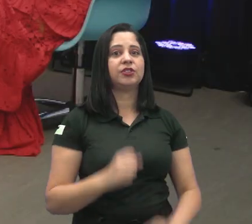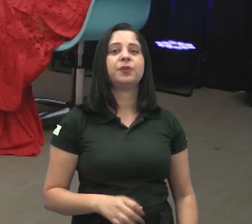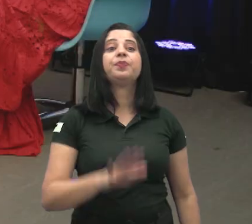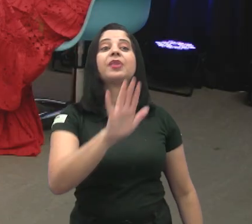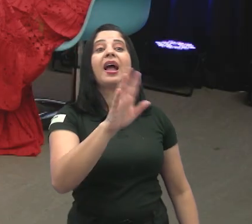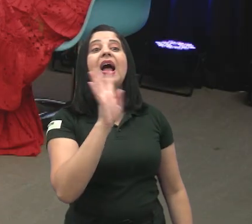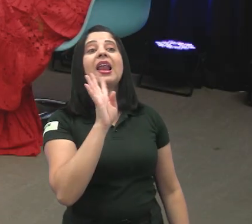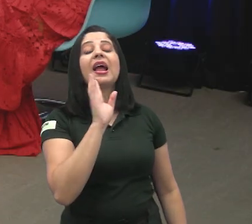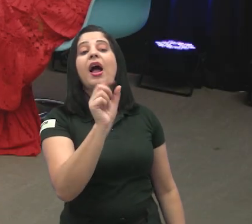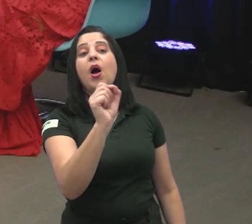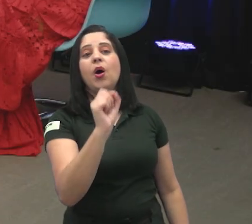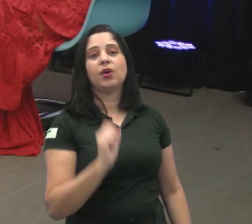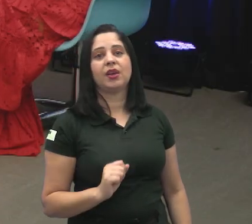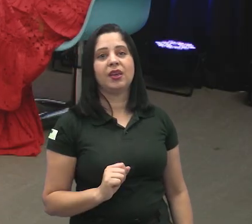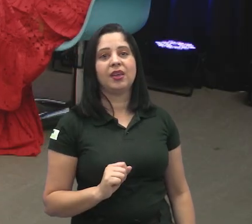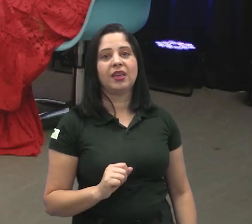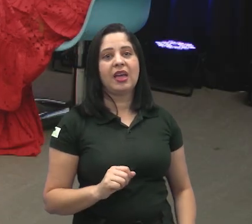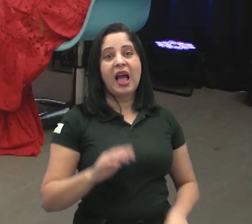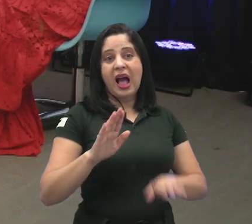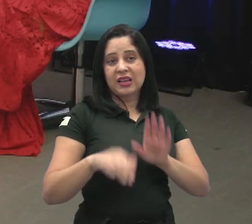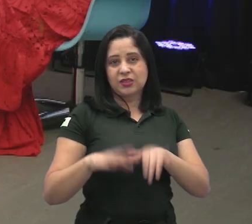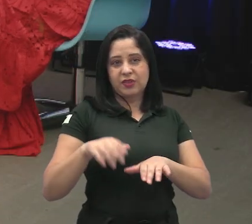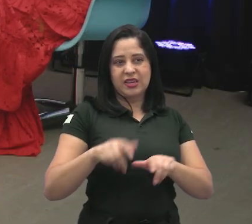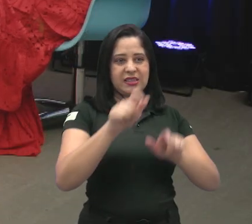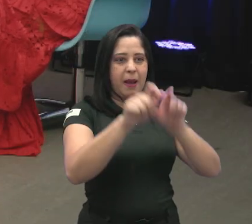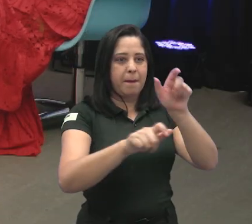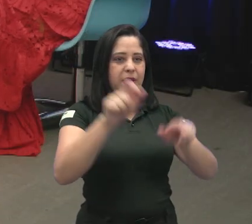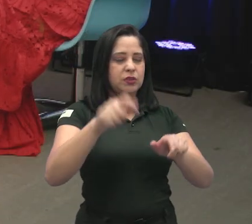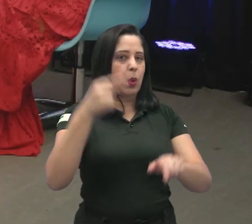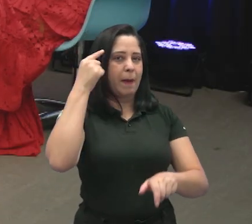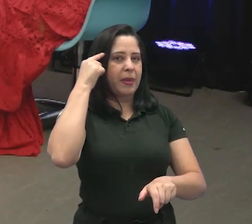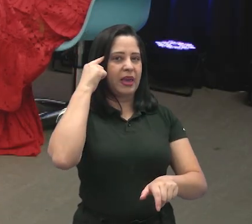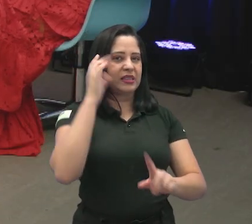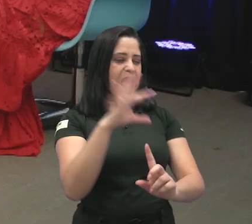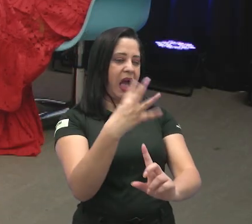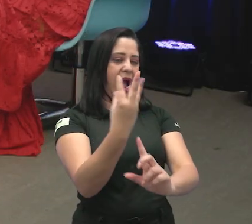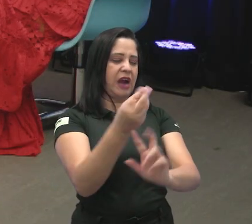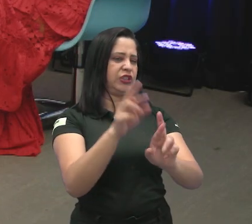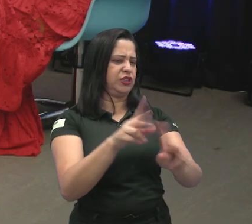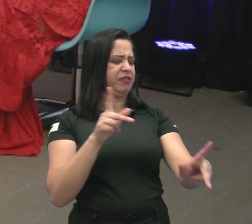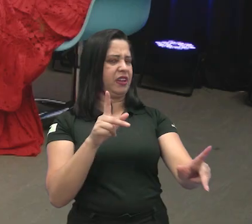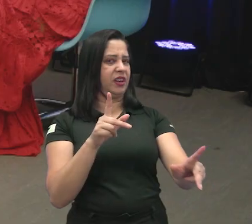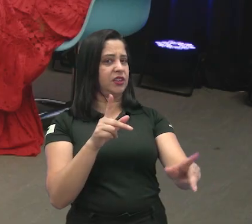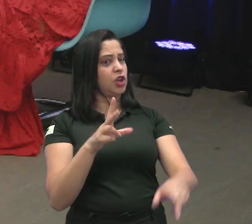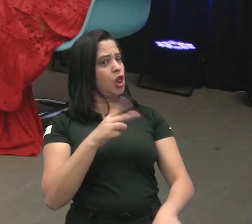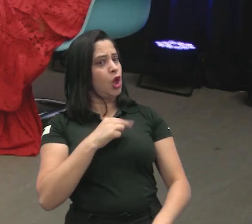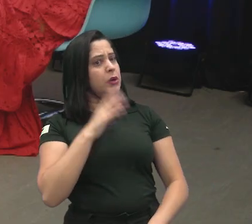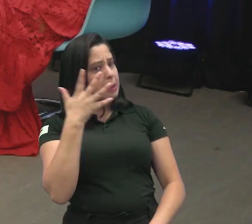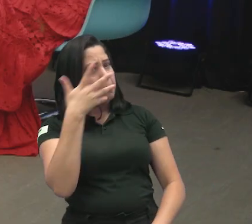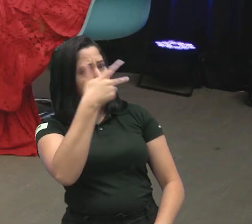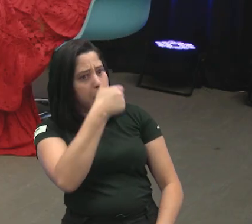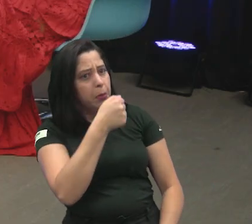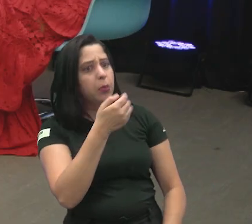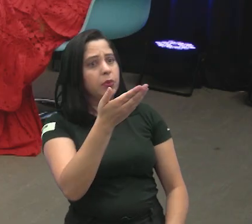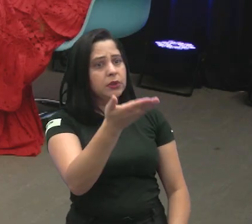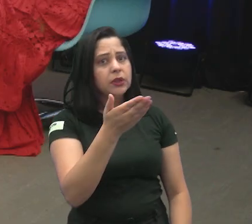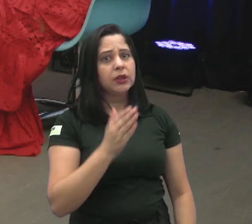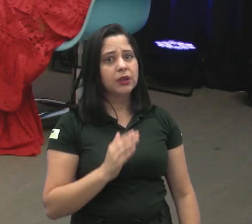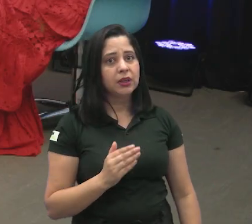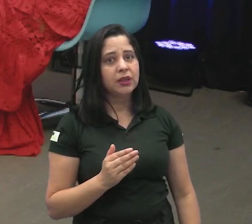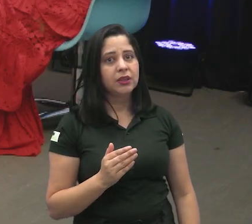legal, Pri? Que às vezes a gente acha que esse tipo de arte mais diferente, que a gente olha e fala, nossa, que bonito, tá